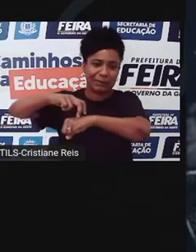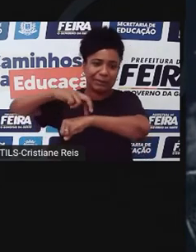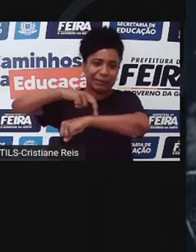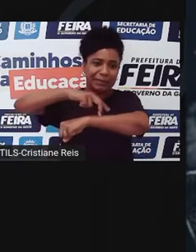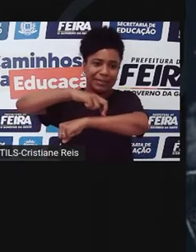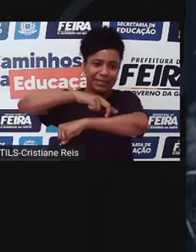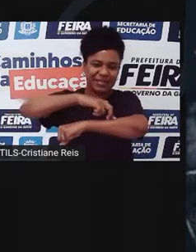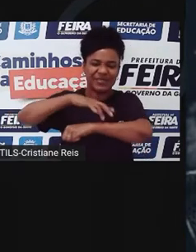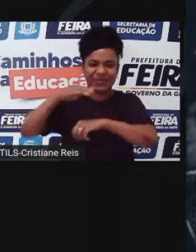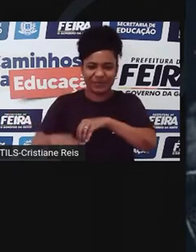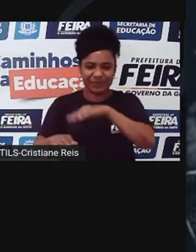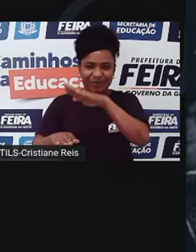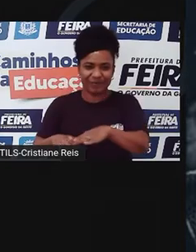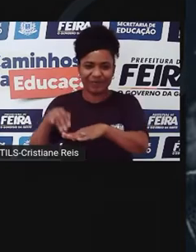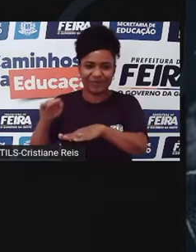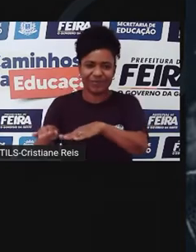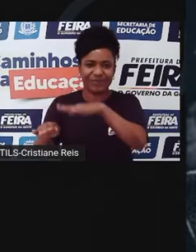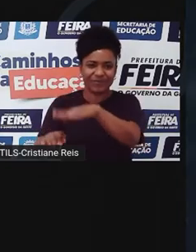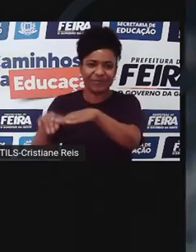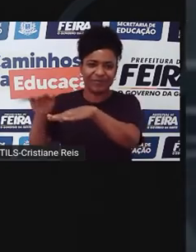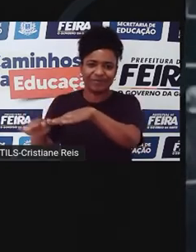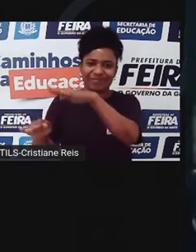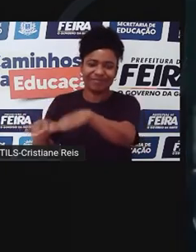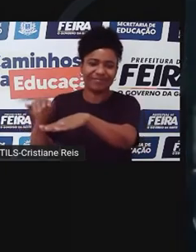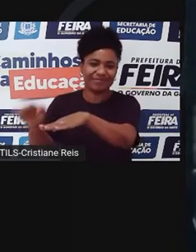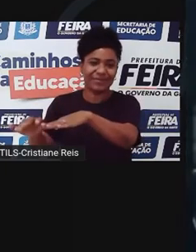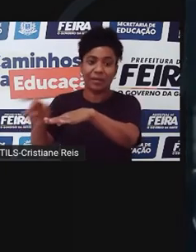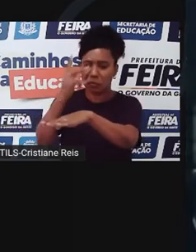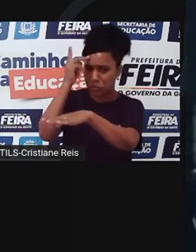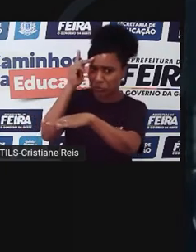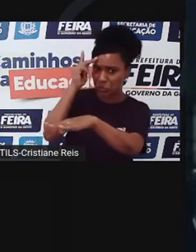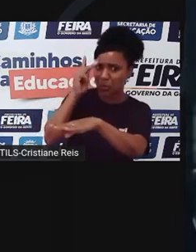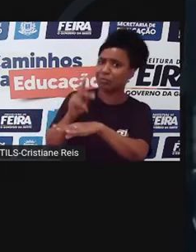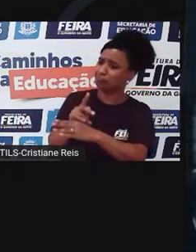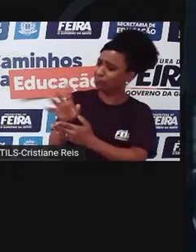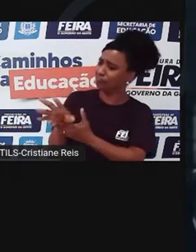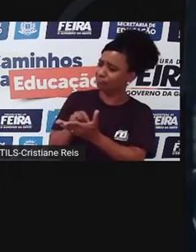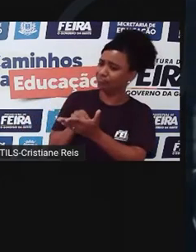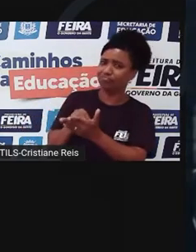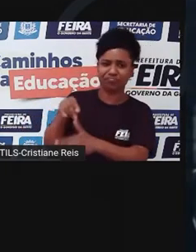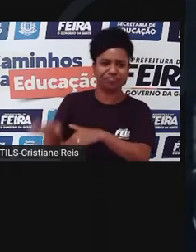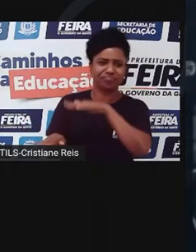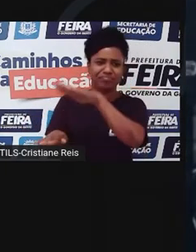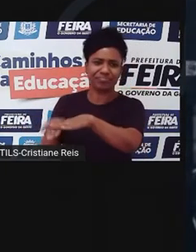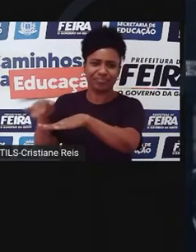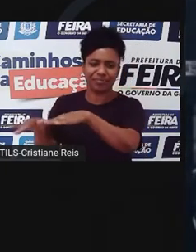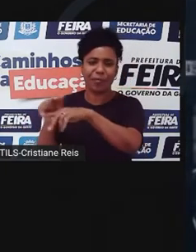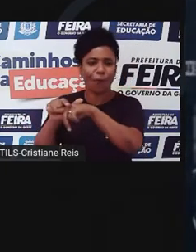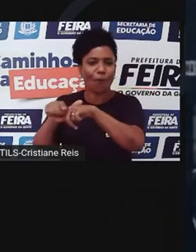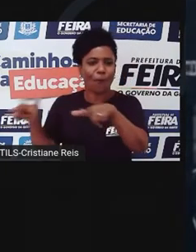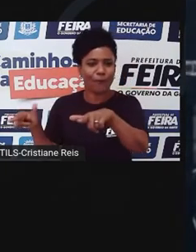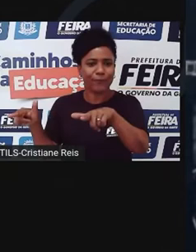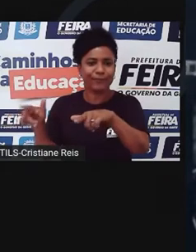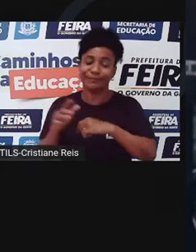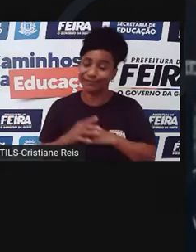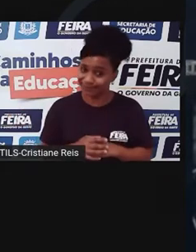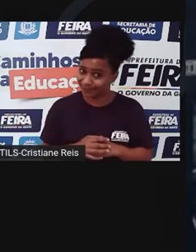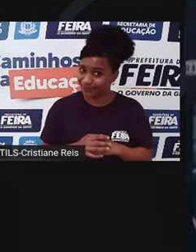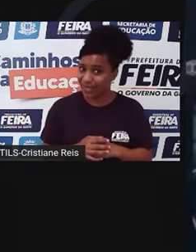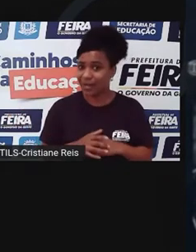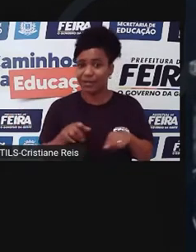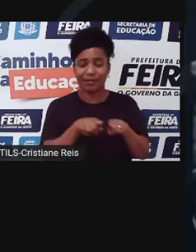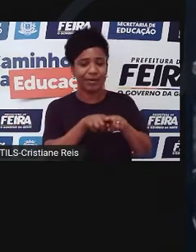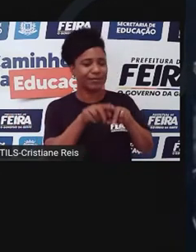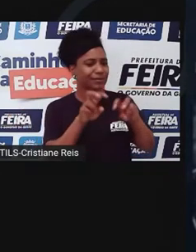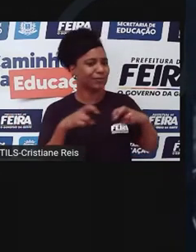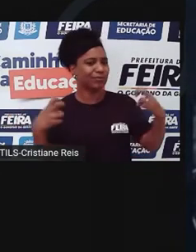chamados de caminho do desejo ou caminho da vontade. Outra forma de resolver seria não construir nada na praça em um primeiro momento,